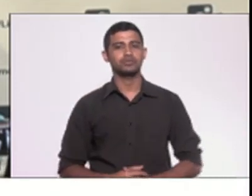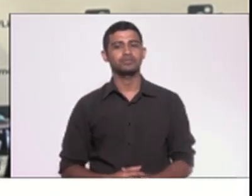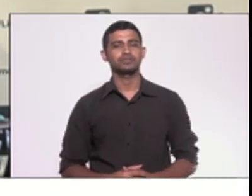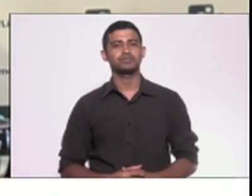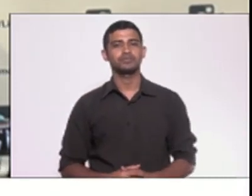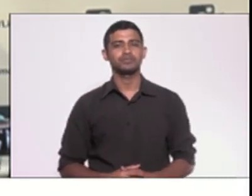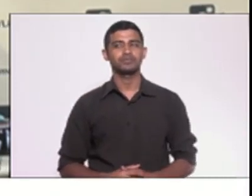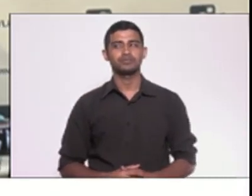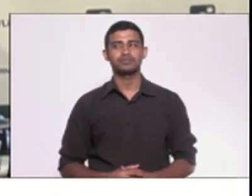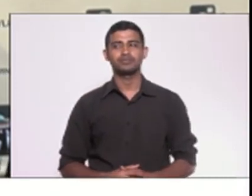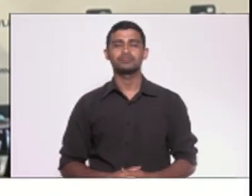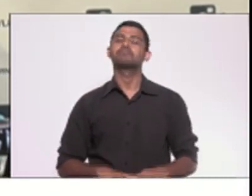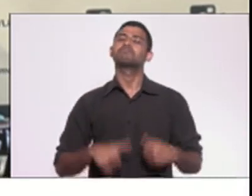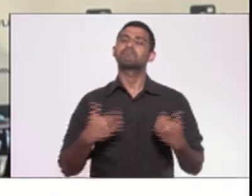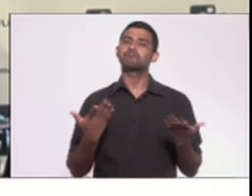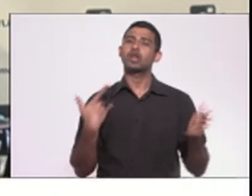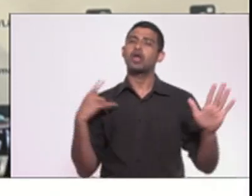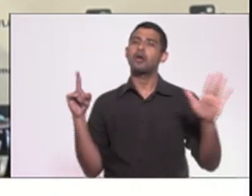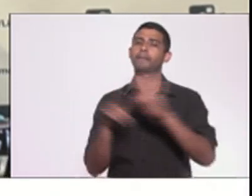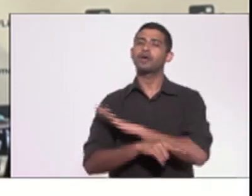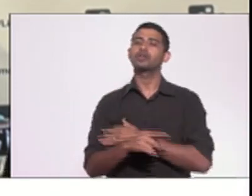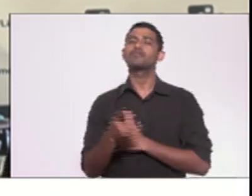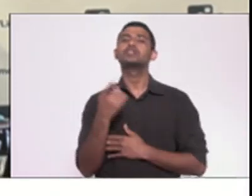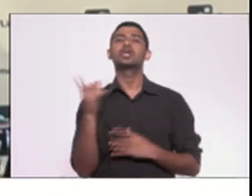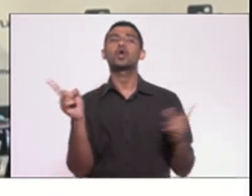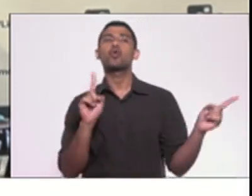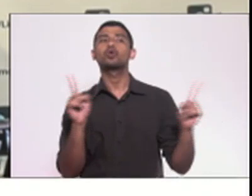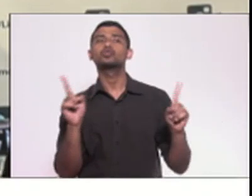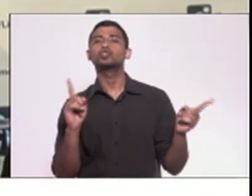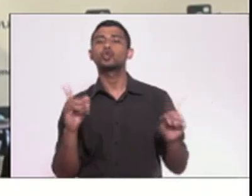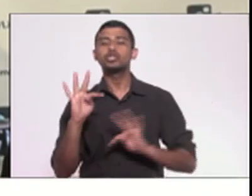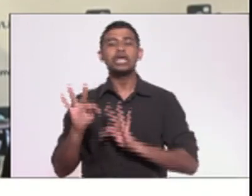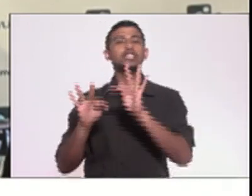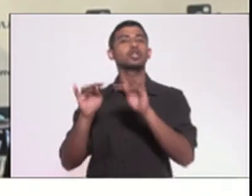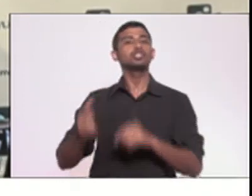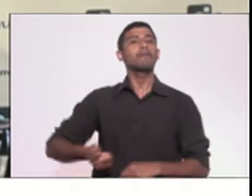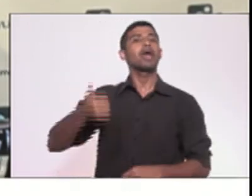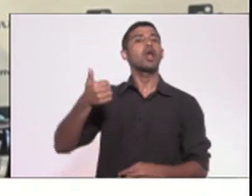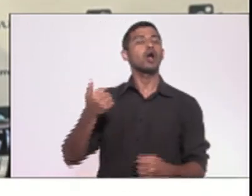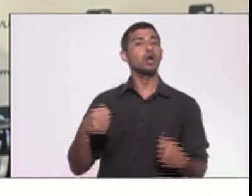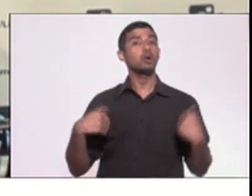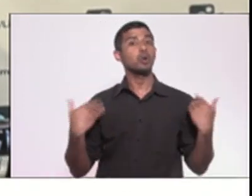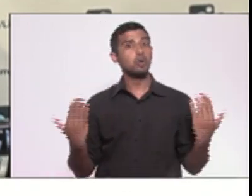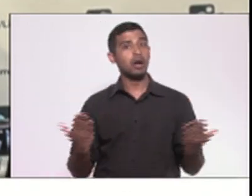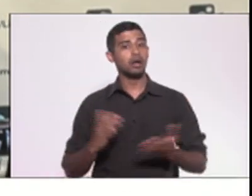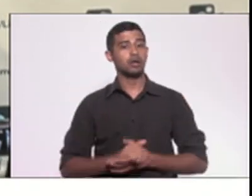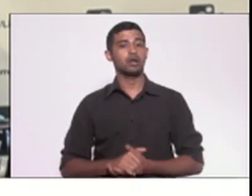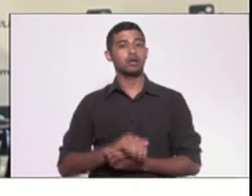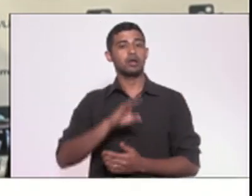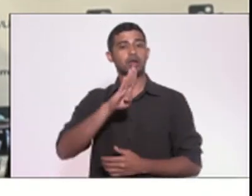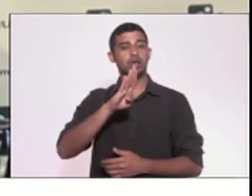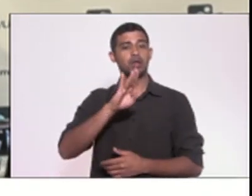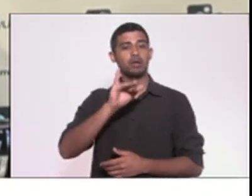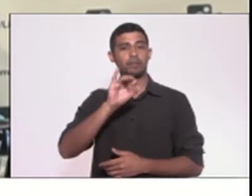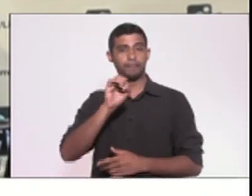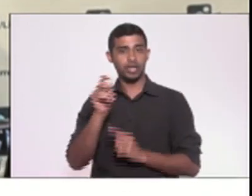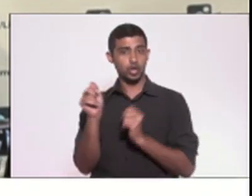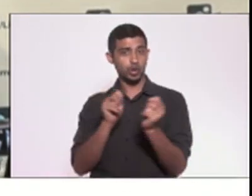E aí fica essa minha pergunta: qual o caminho que você está usando, qual a melhor tecnologia, qual a melhor